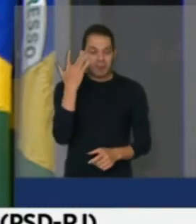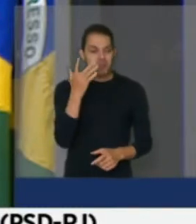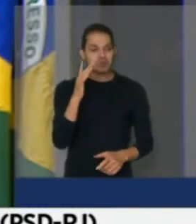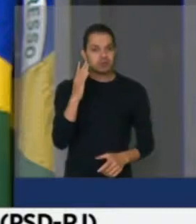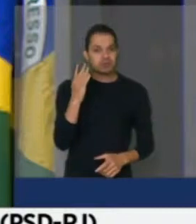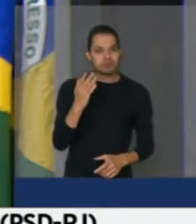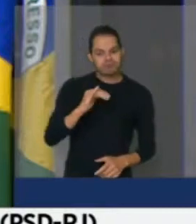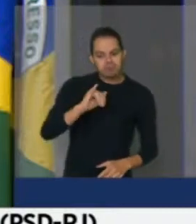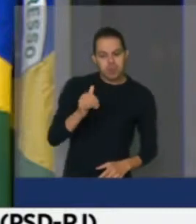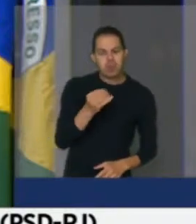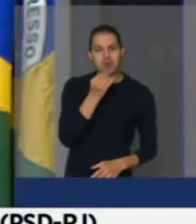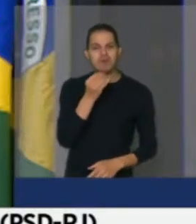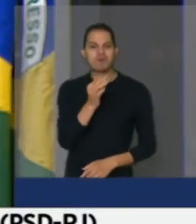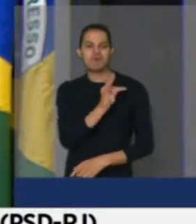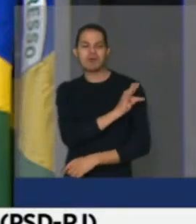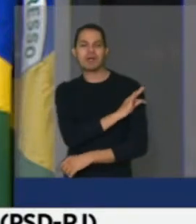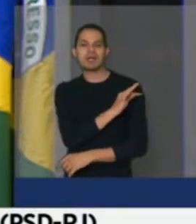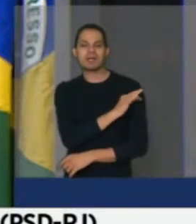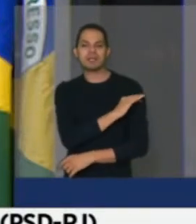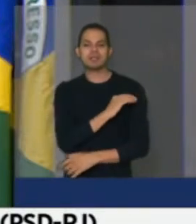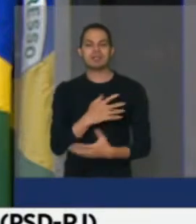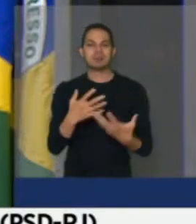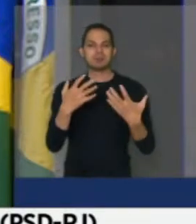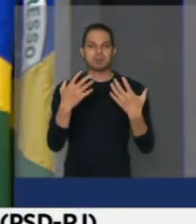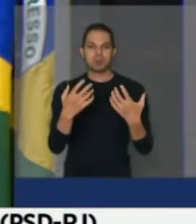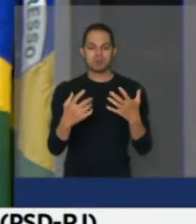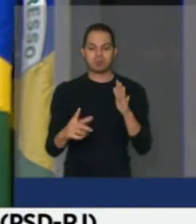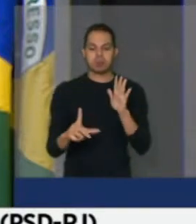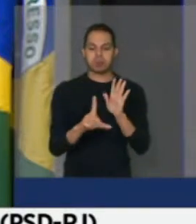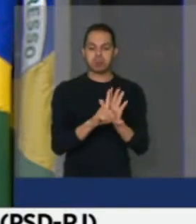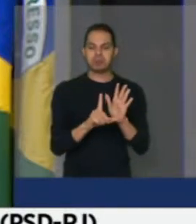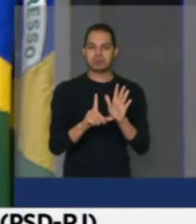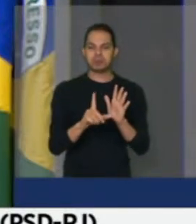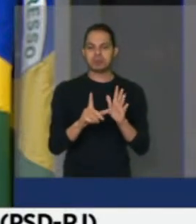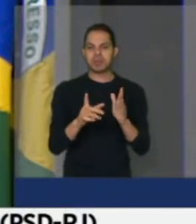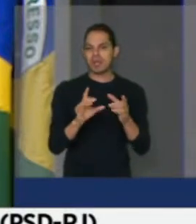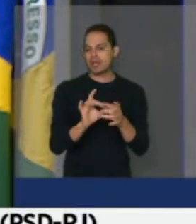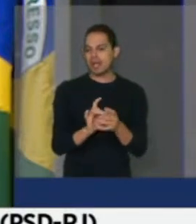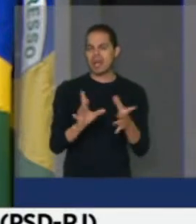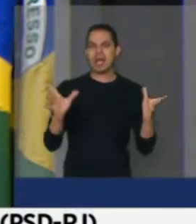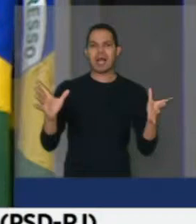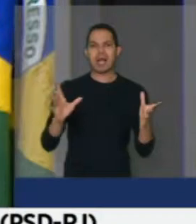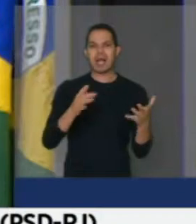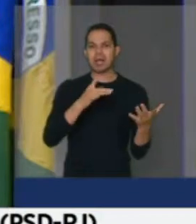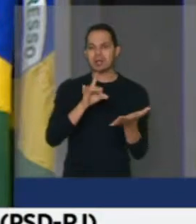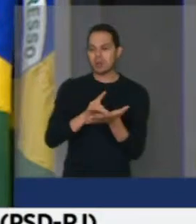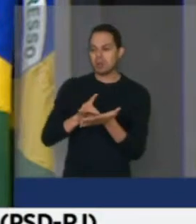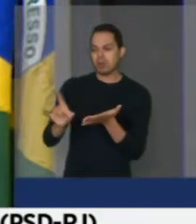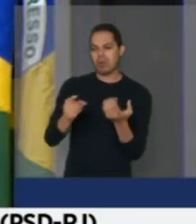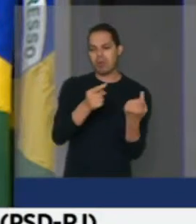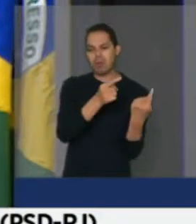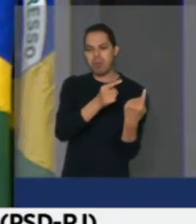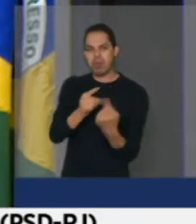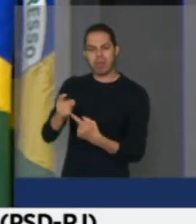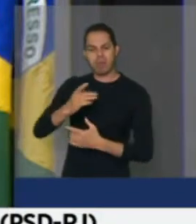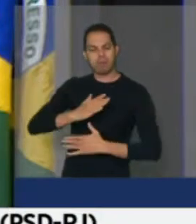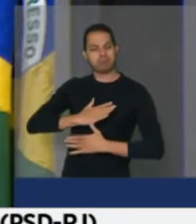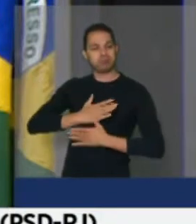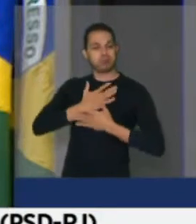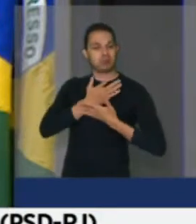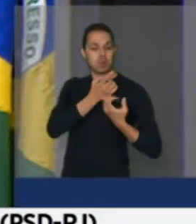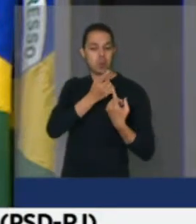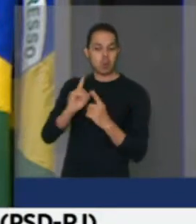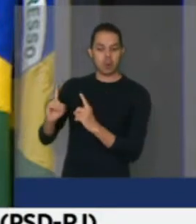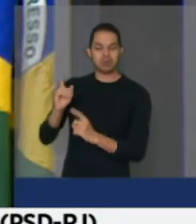esta tecnicidade para legitimar essa ojeriza e a cólera acumulada contra a